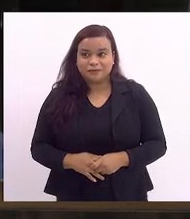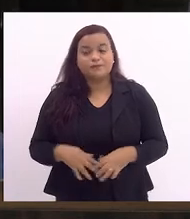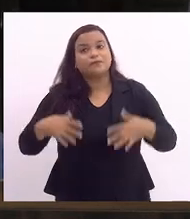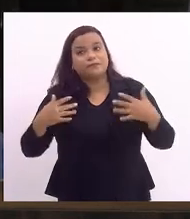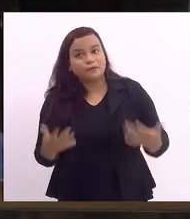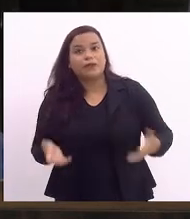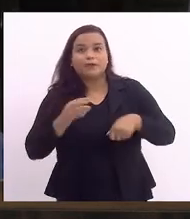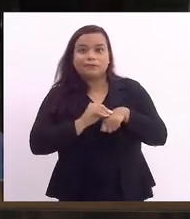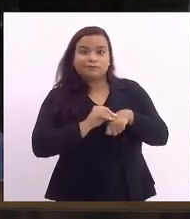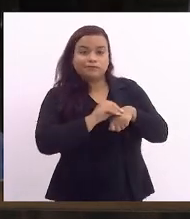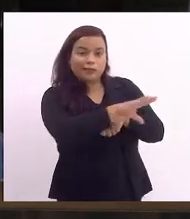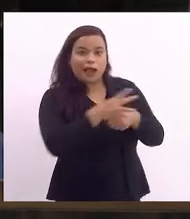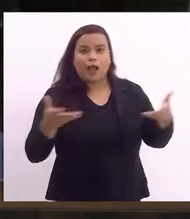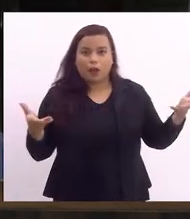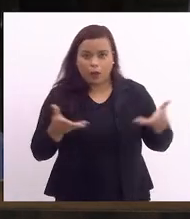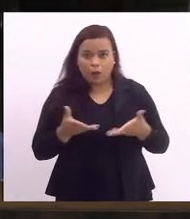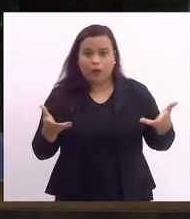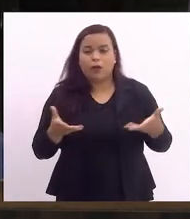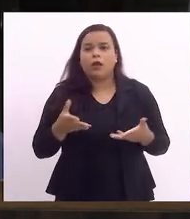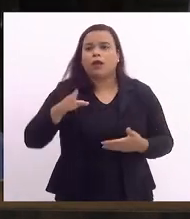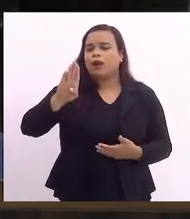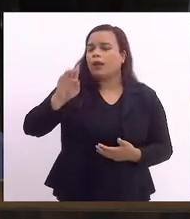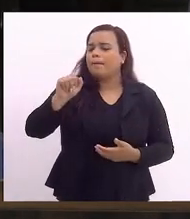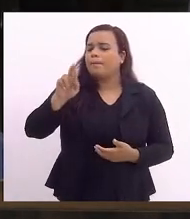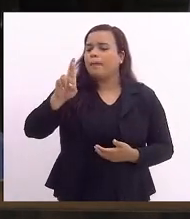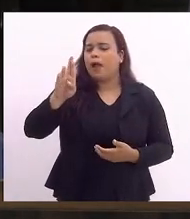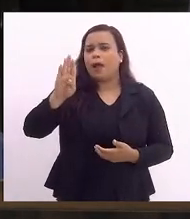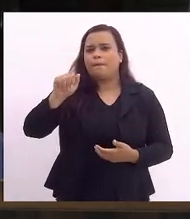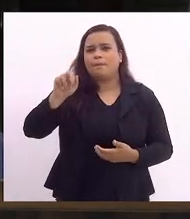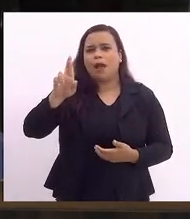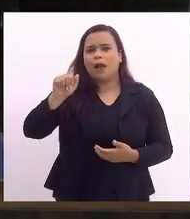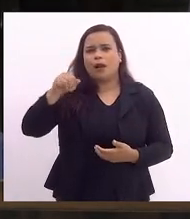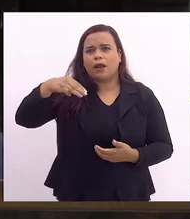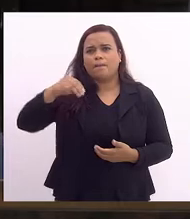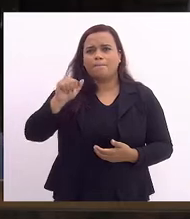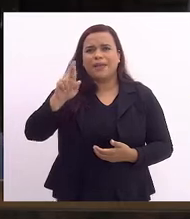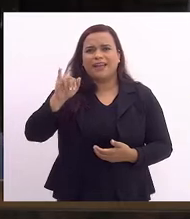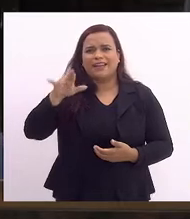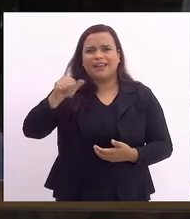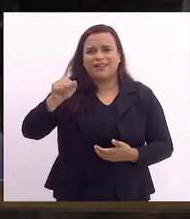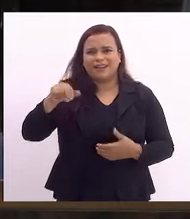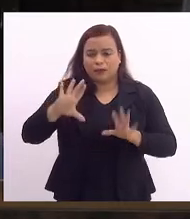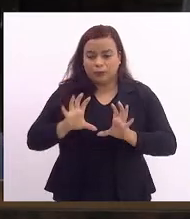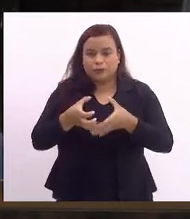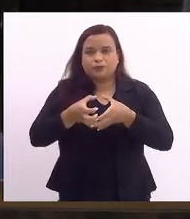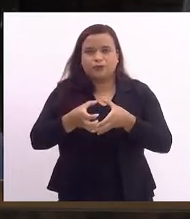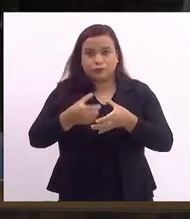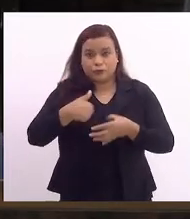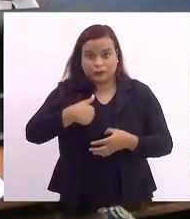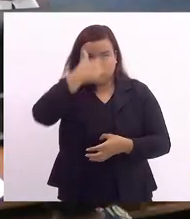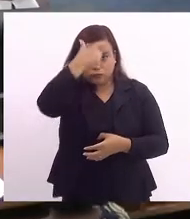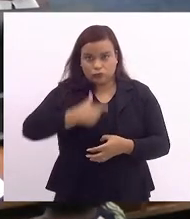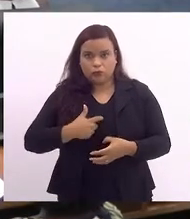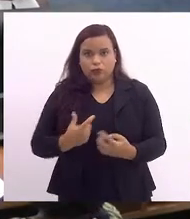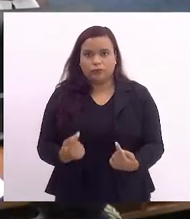Passo a palavra agora para a Bárbara Mariano, do coletivo Eu Sou Eu.